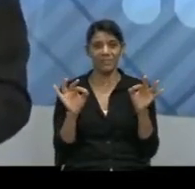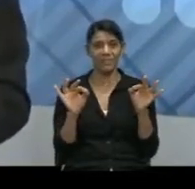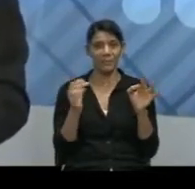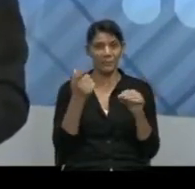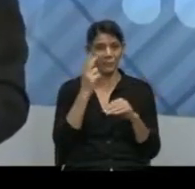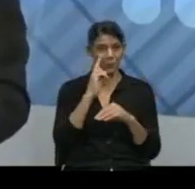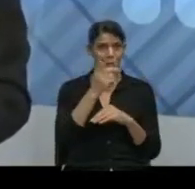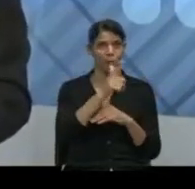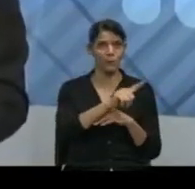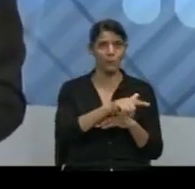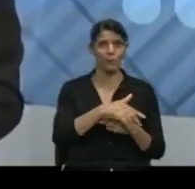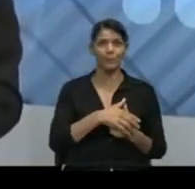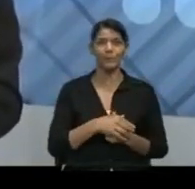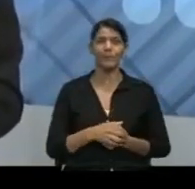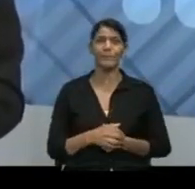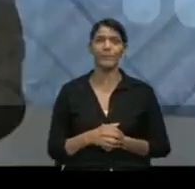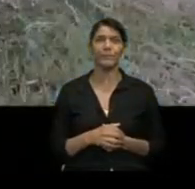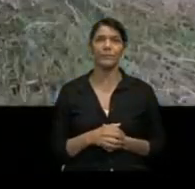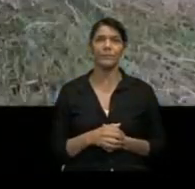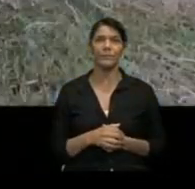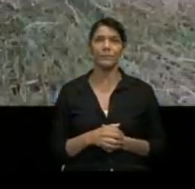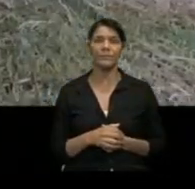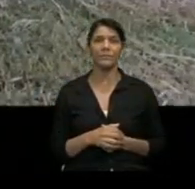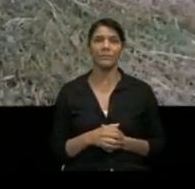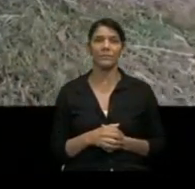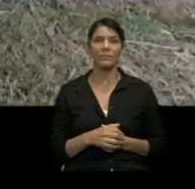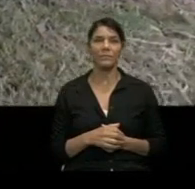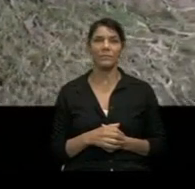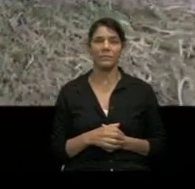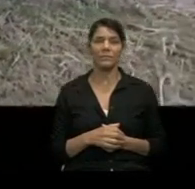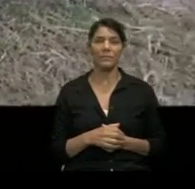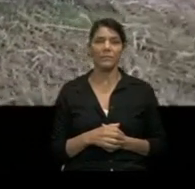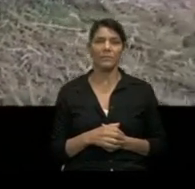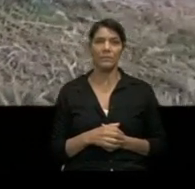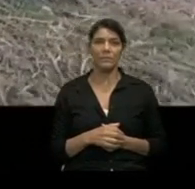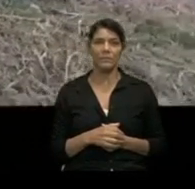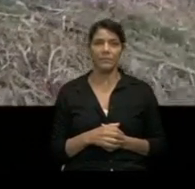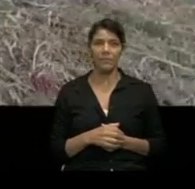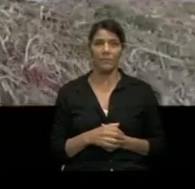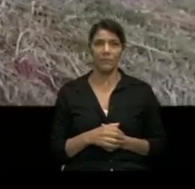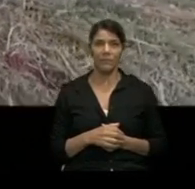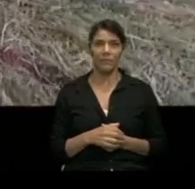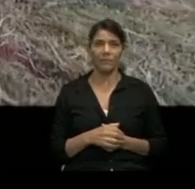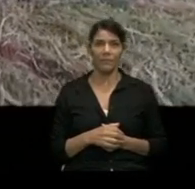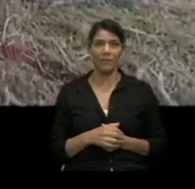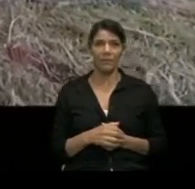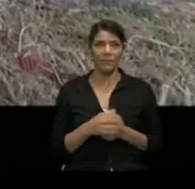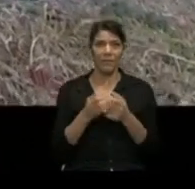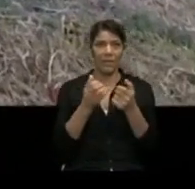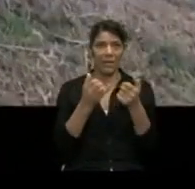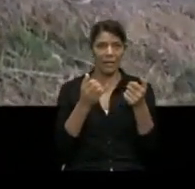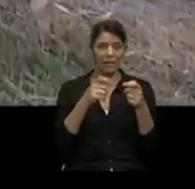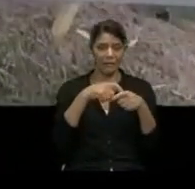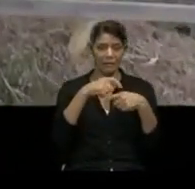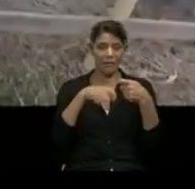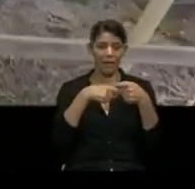voltar ali para o vídeo, ainda pausado, a gente vê que ali, ó, a linha ela está só